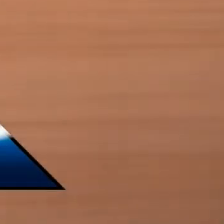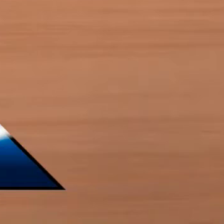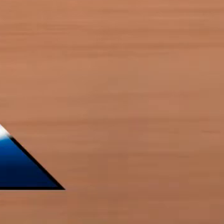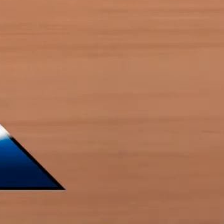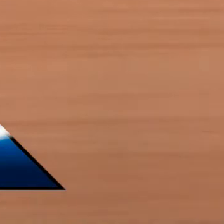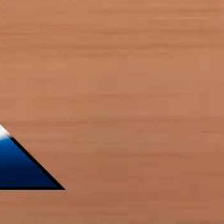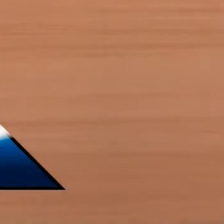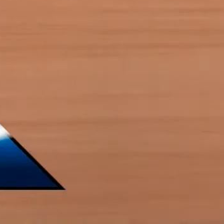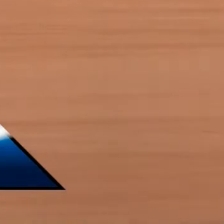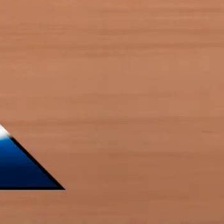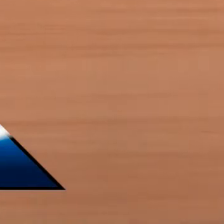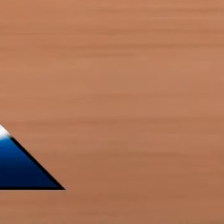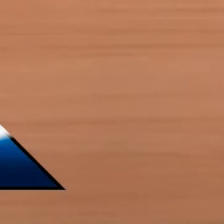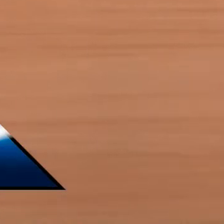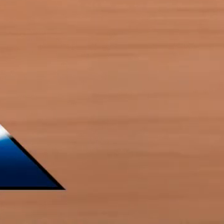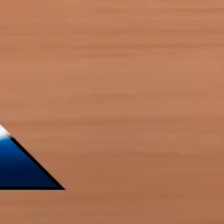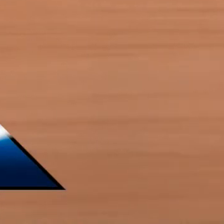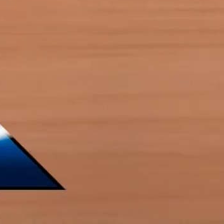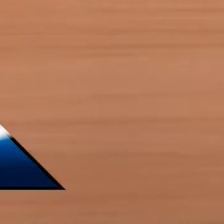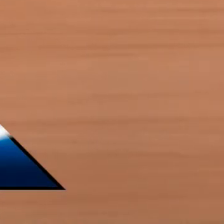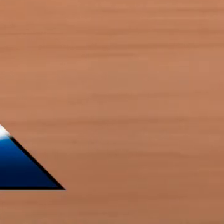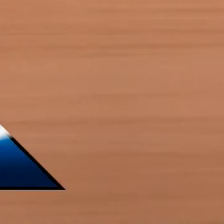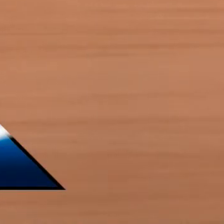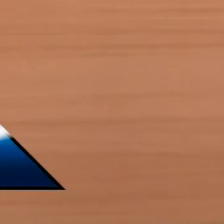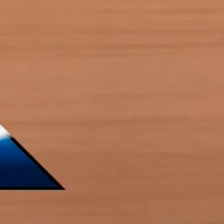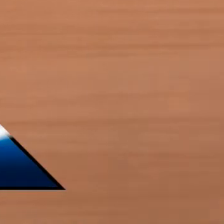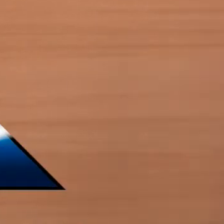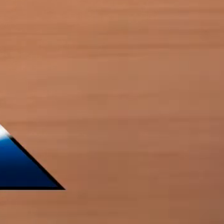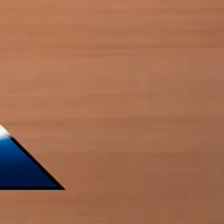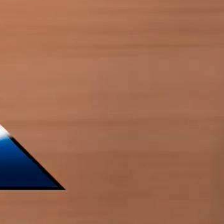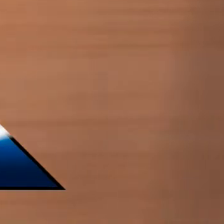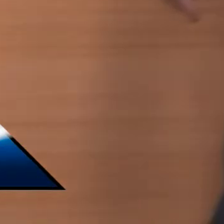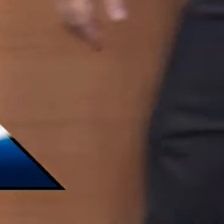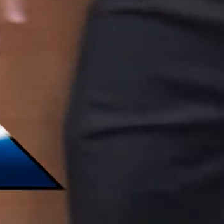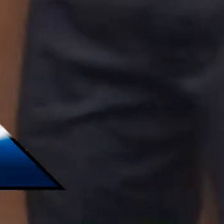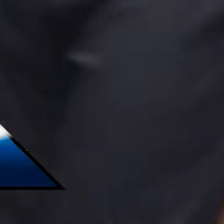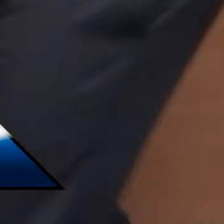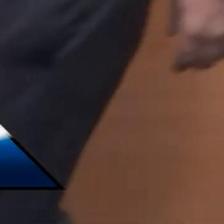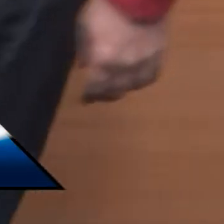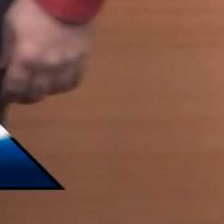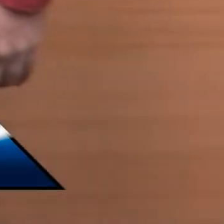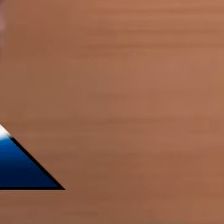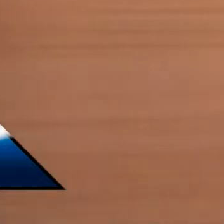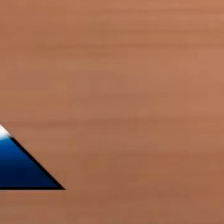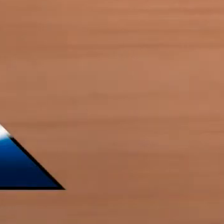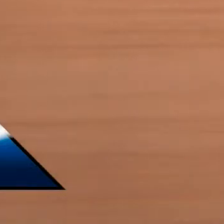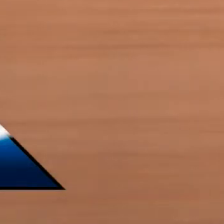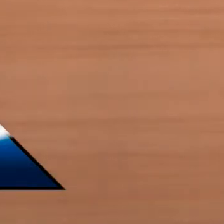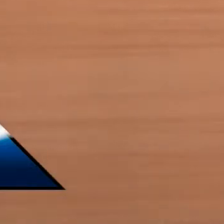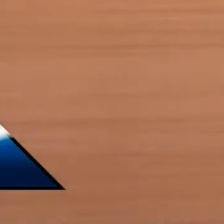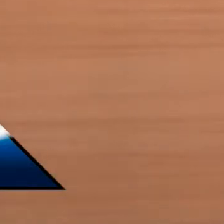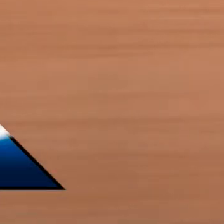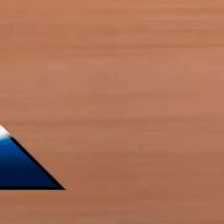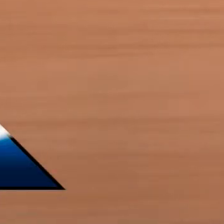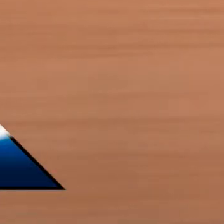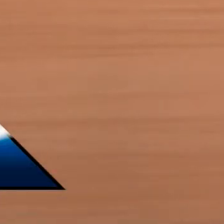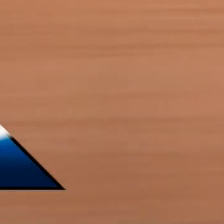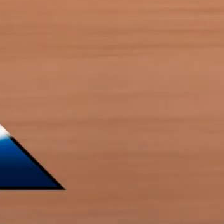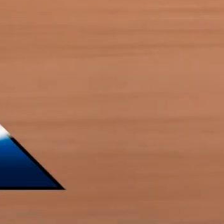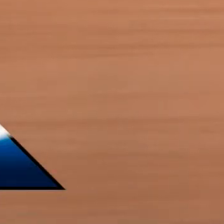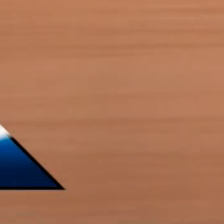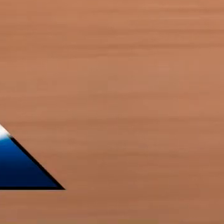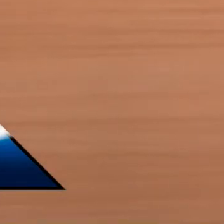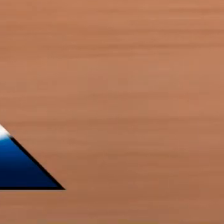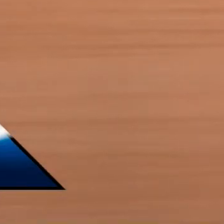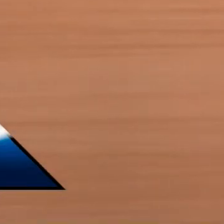de comunicação, bens de consumo e tecnologia, especialista na área de Smart Cities e